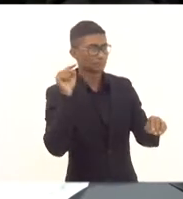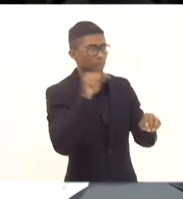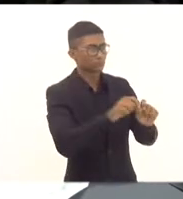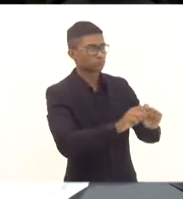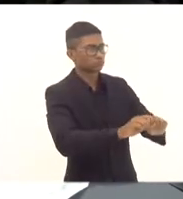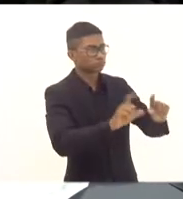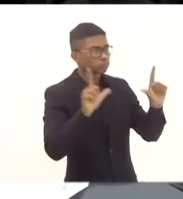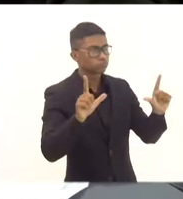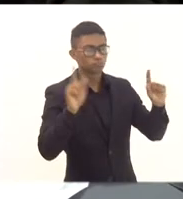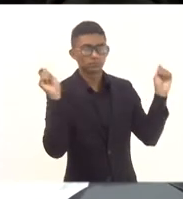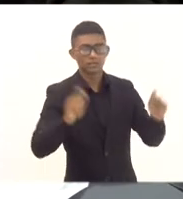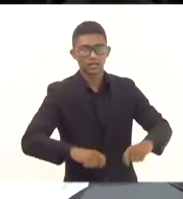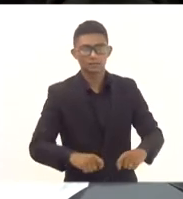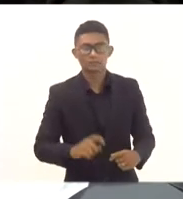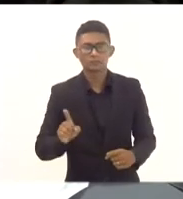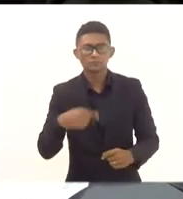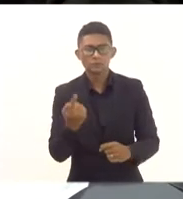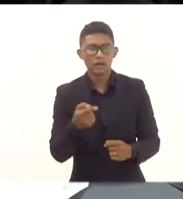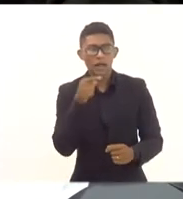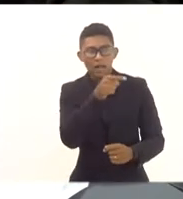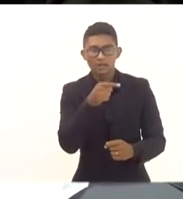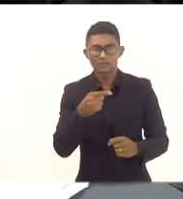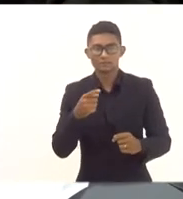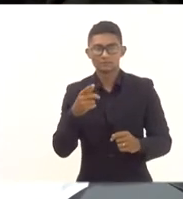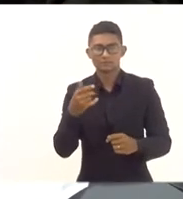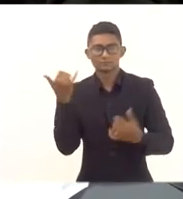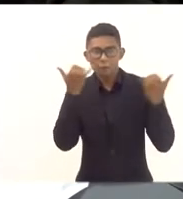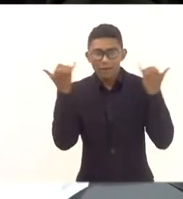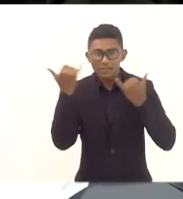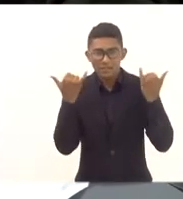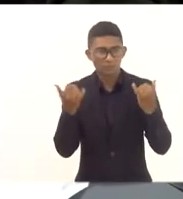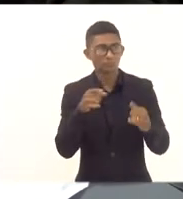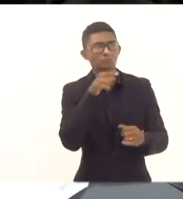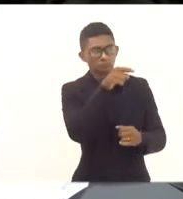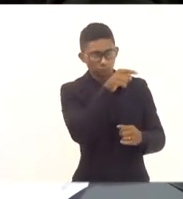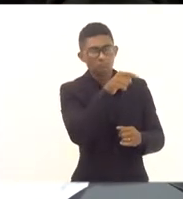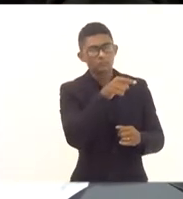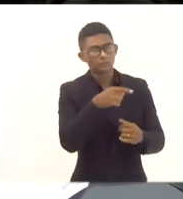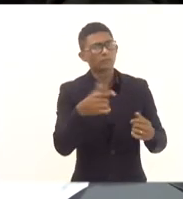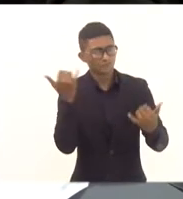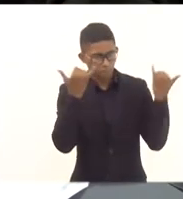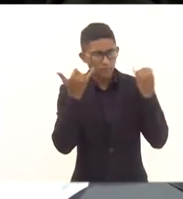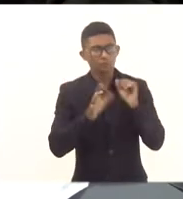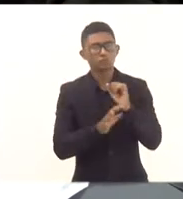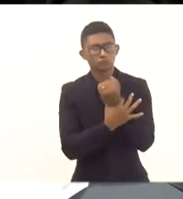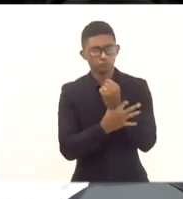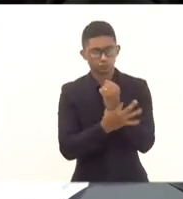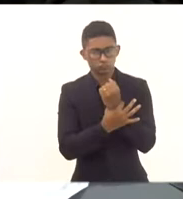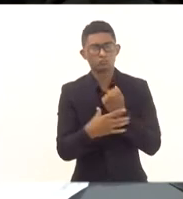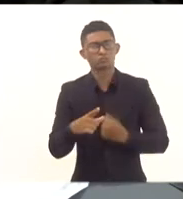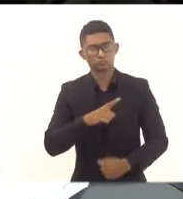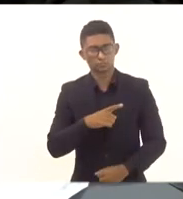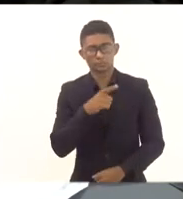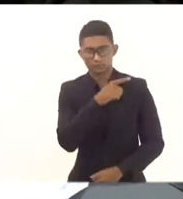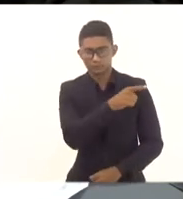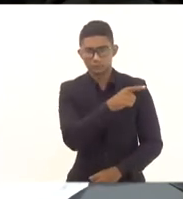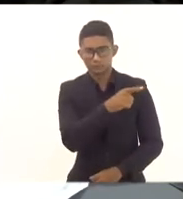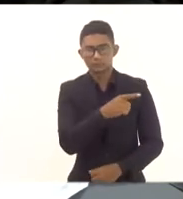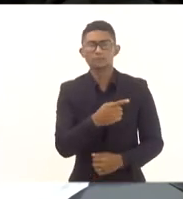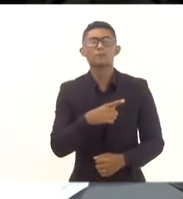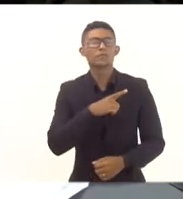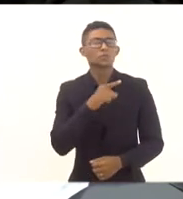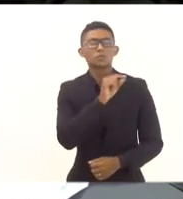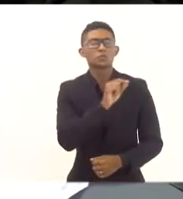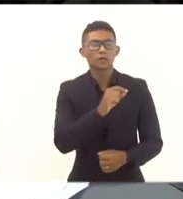né atendendo né observando a lei geral de proteção de dados então tem lá o